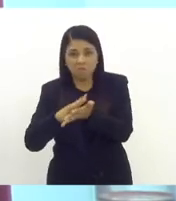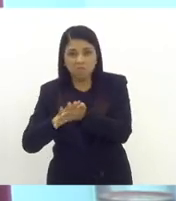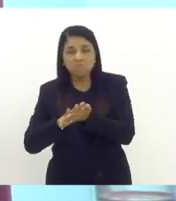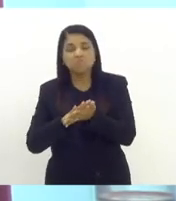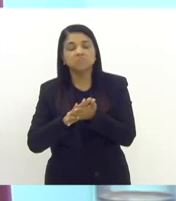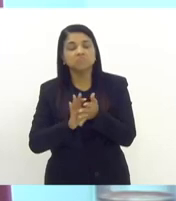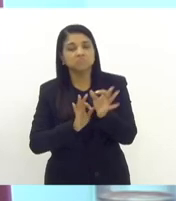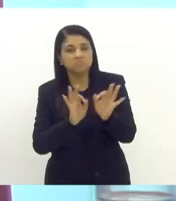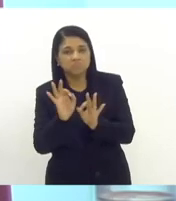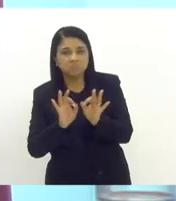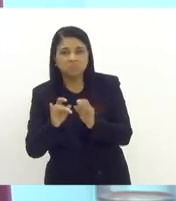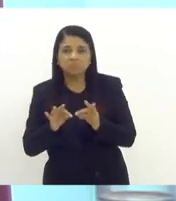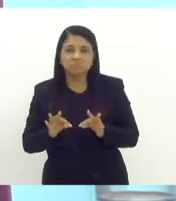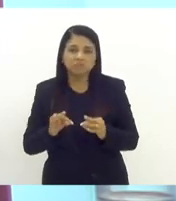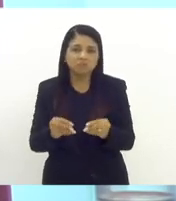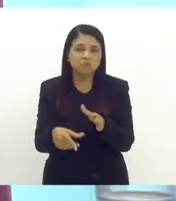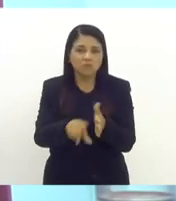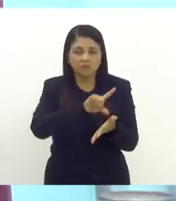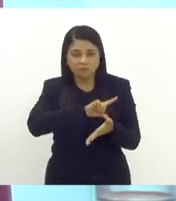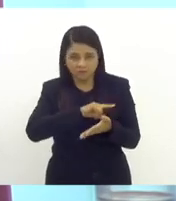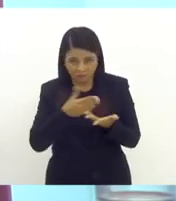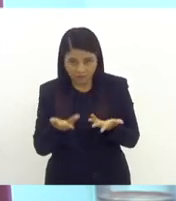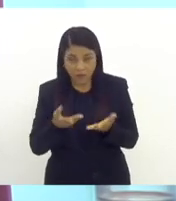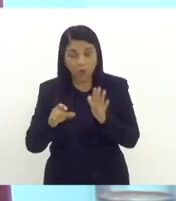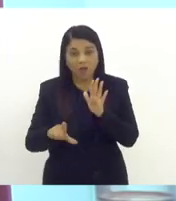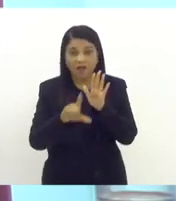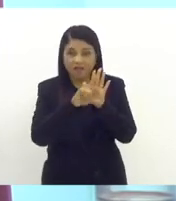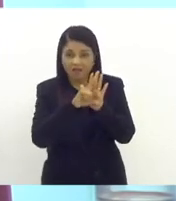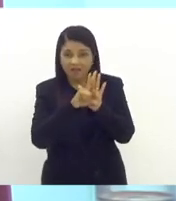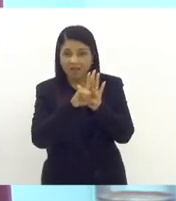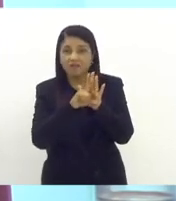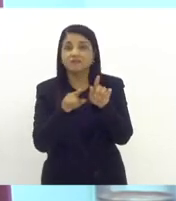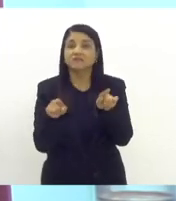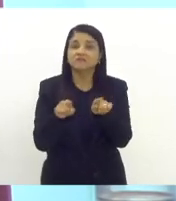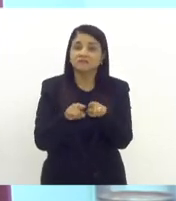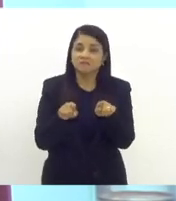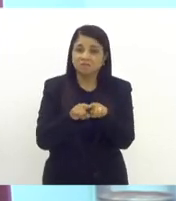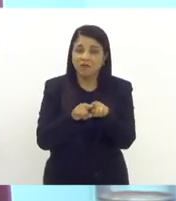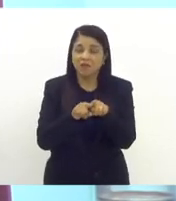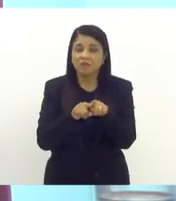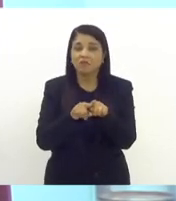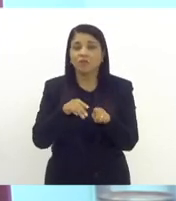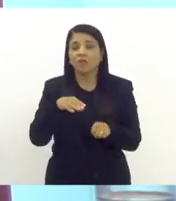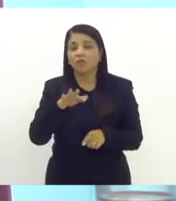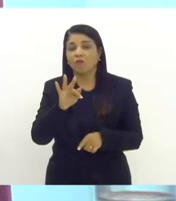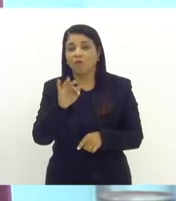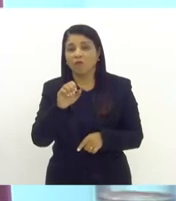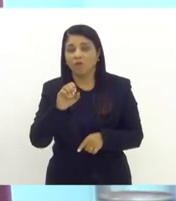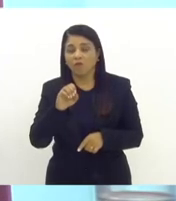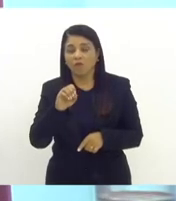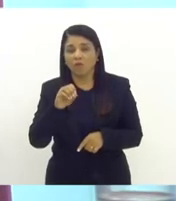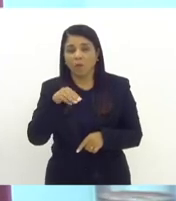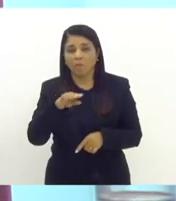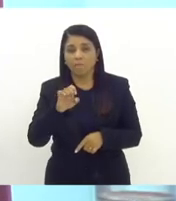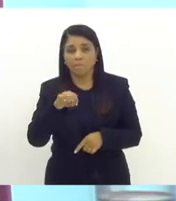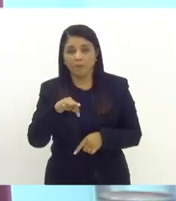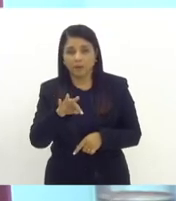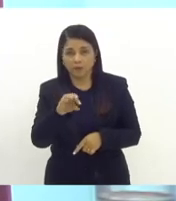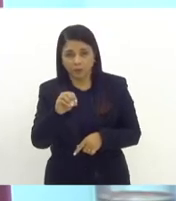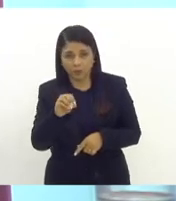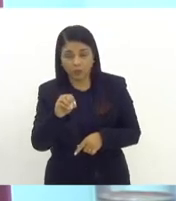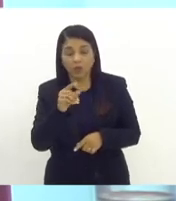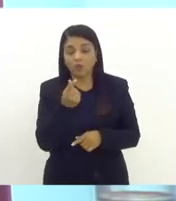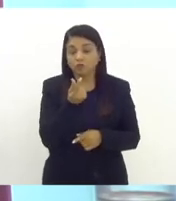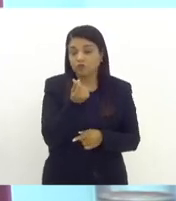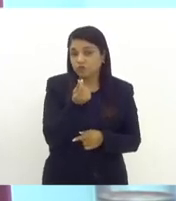editais Porque nessa lei tá também tem a questão do fomento aí a gente ouve o momento que é a parte